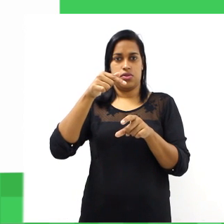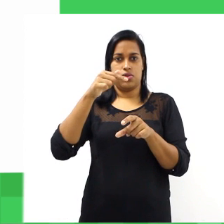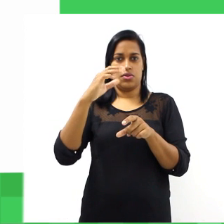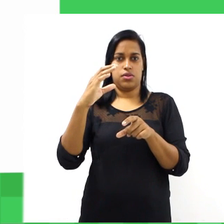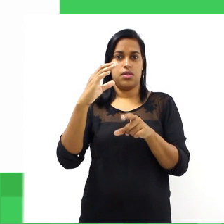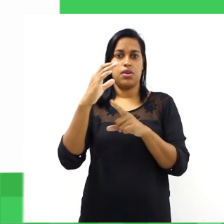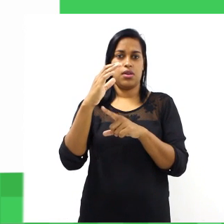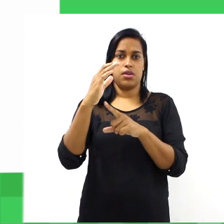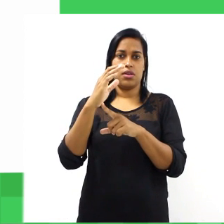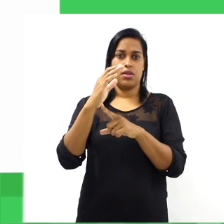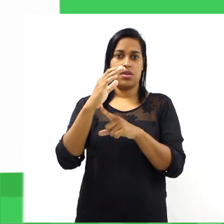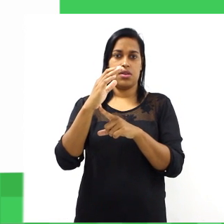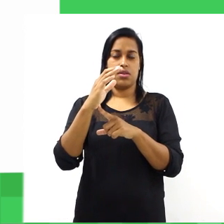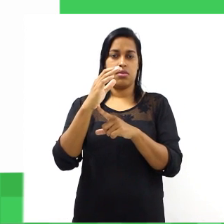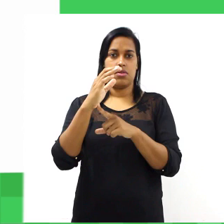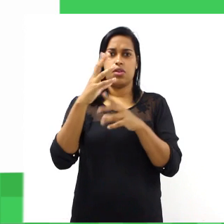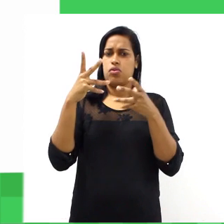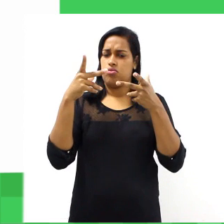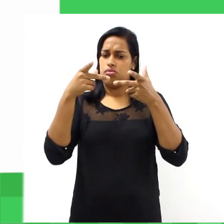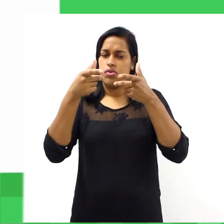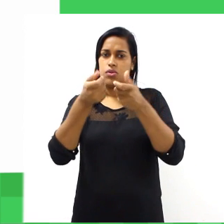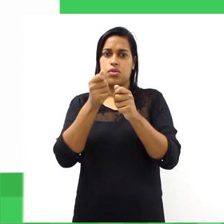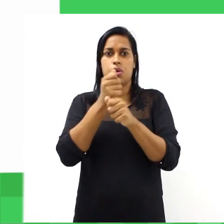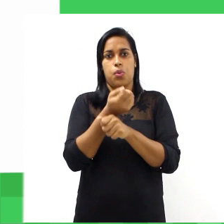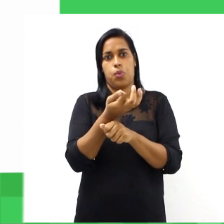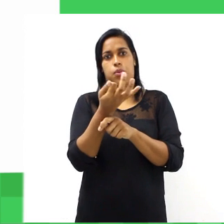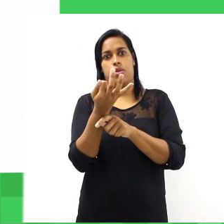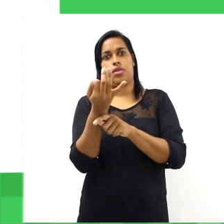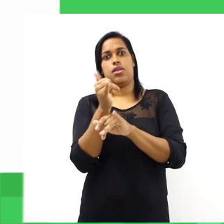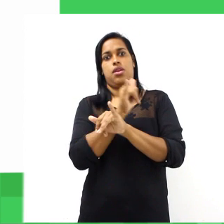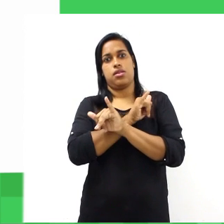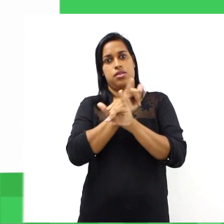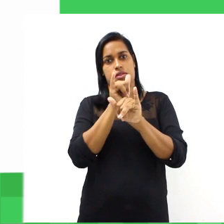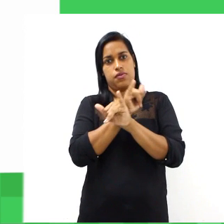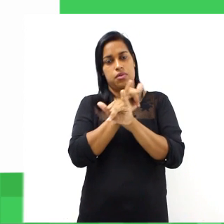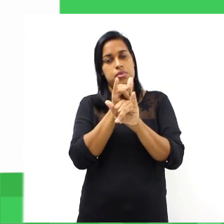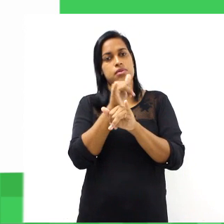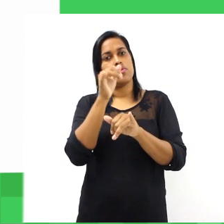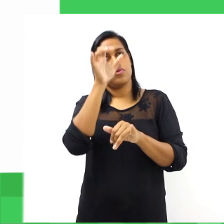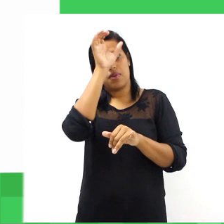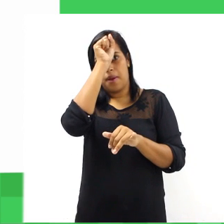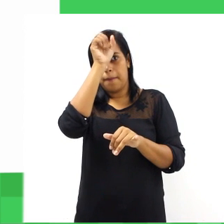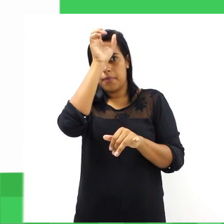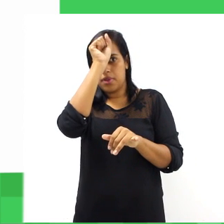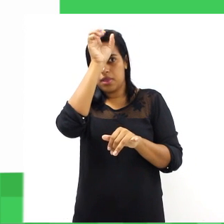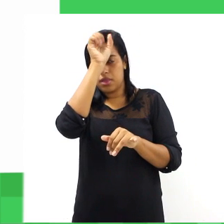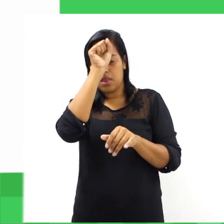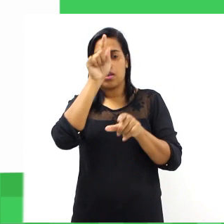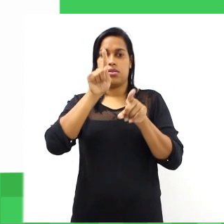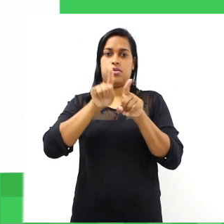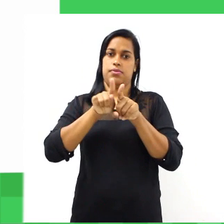instalar todo um pacote, onde tem um vídeo onde você vai aprender como instalar.